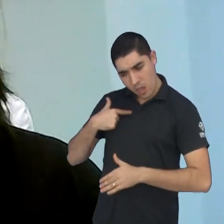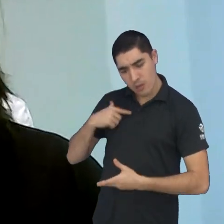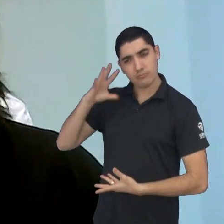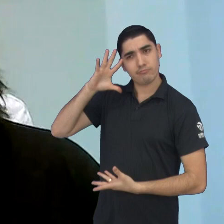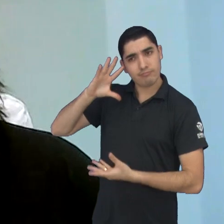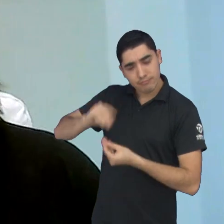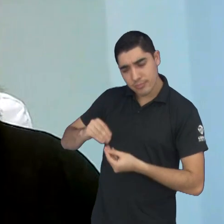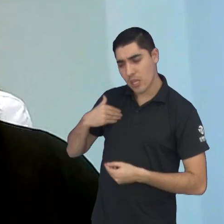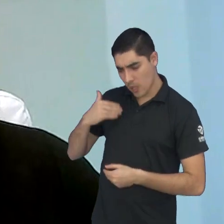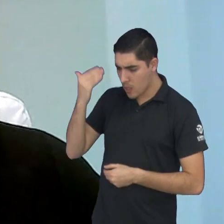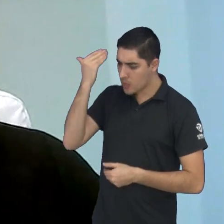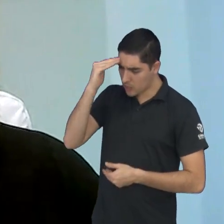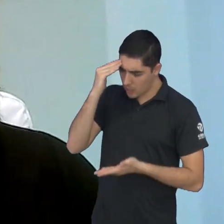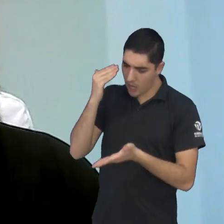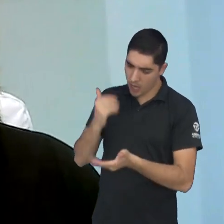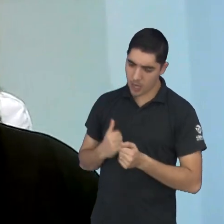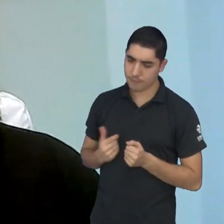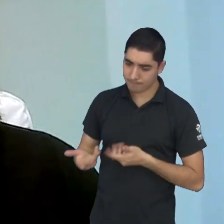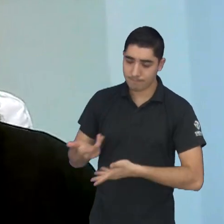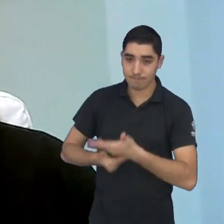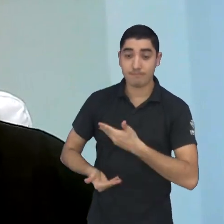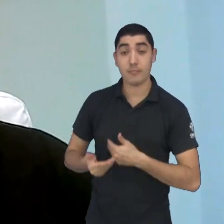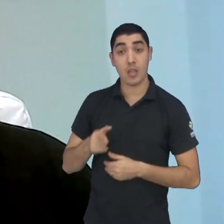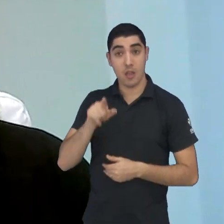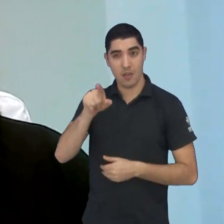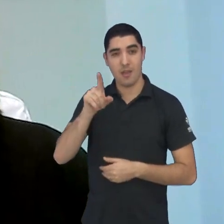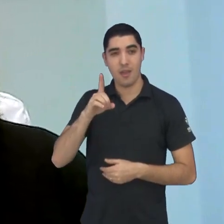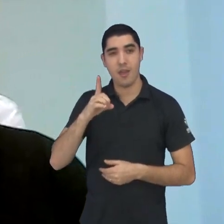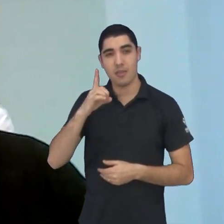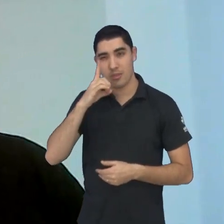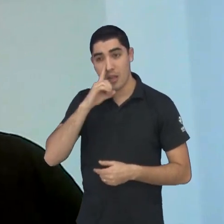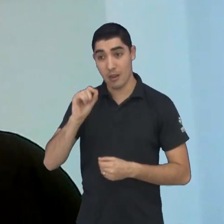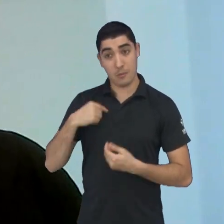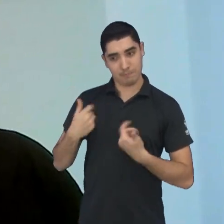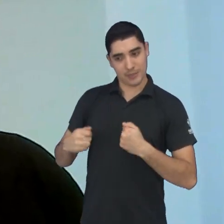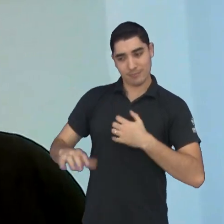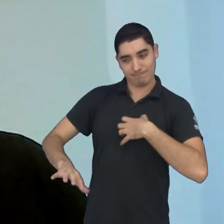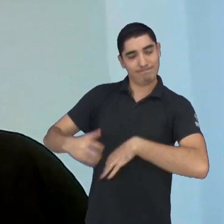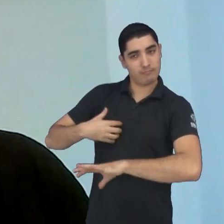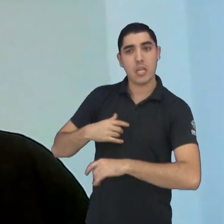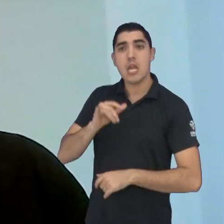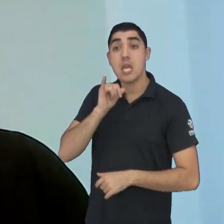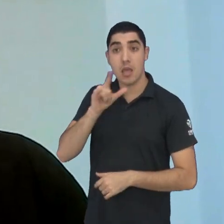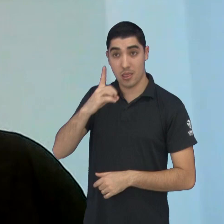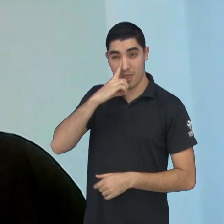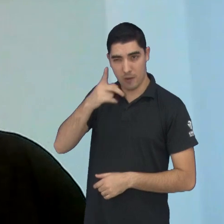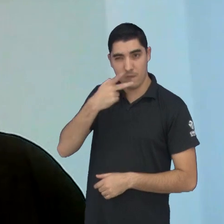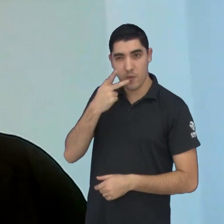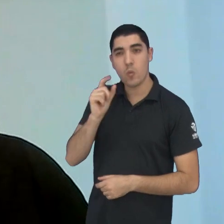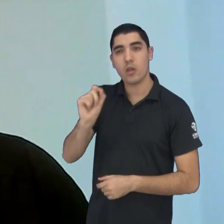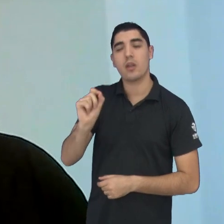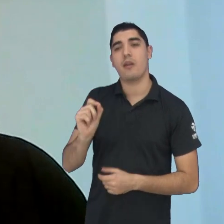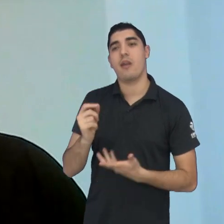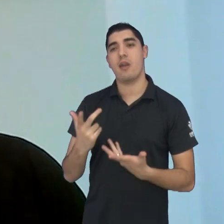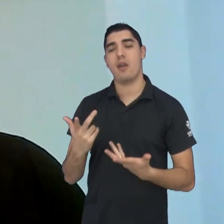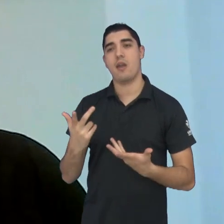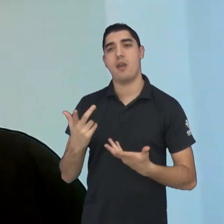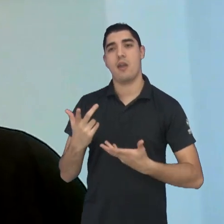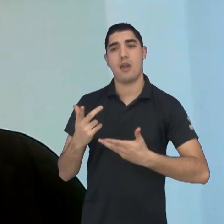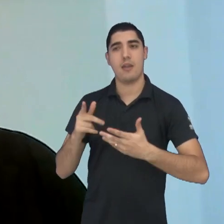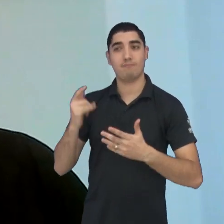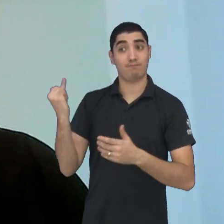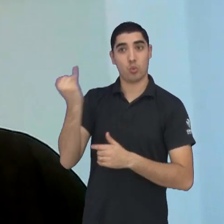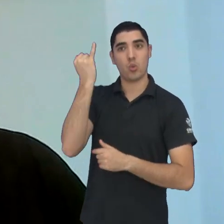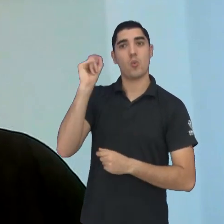sua criança. Quando a Dani falou aí de validação, eu acho que isso é muito importante, faz muito